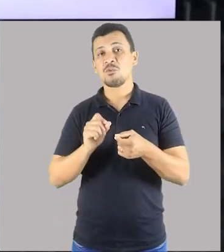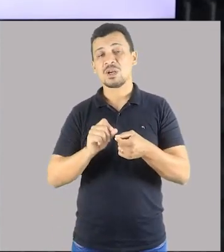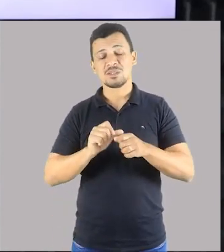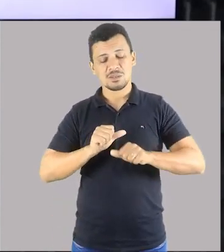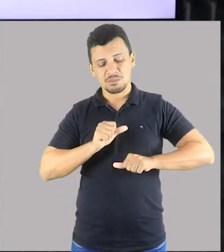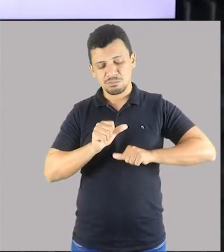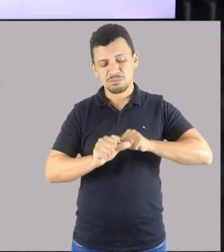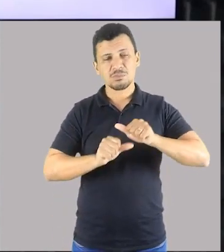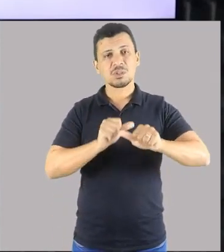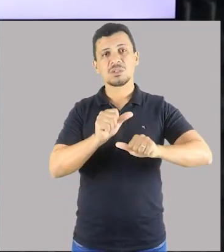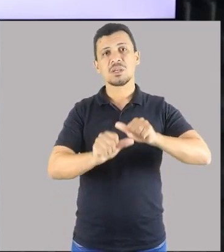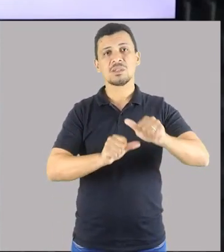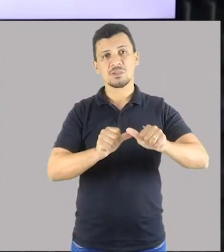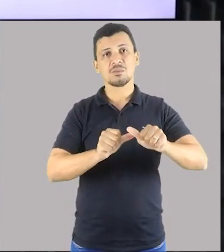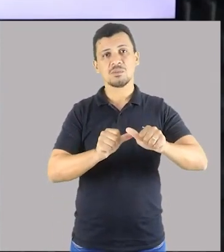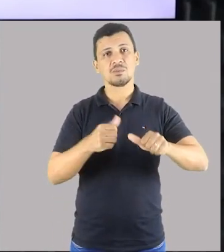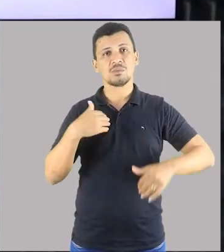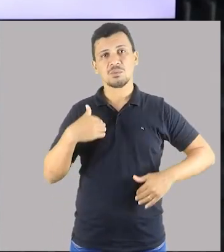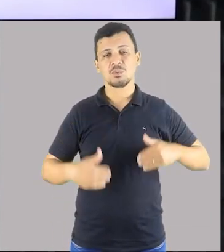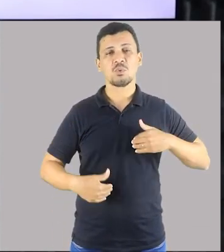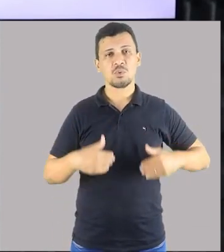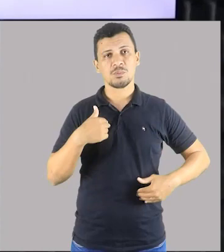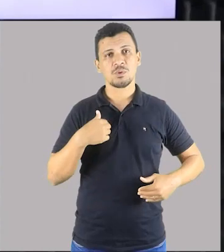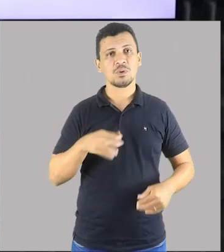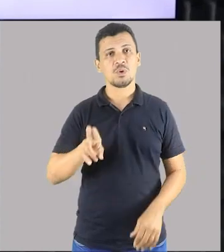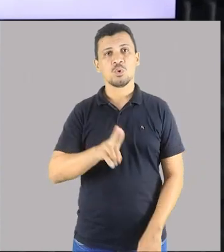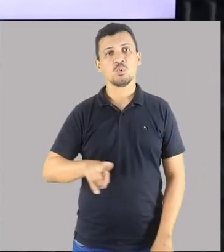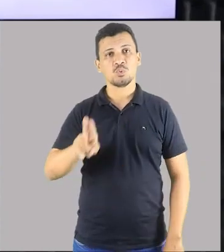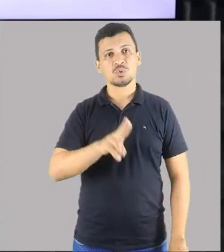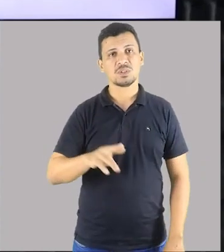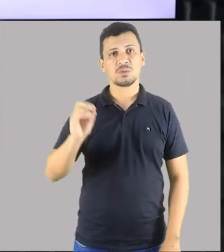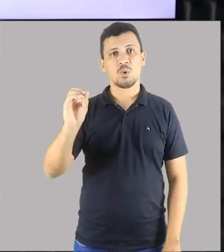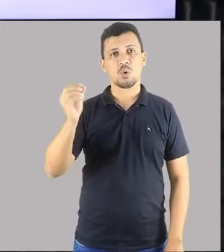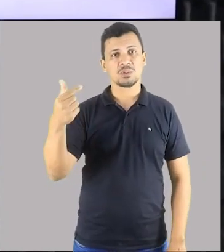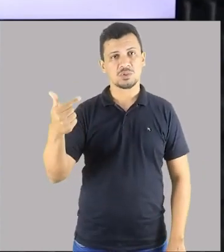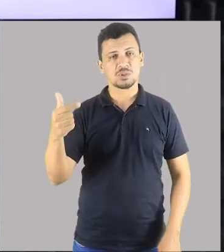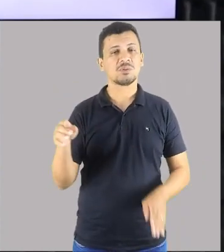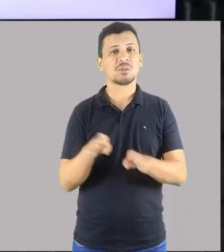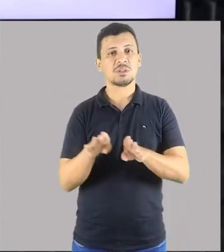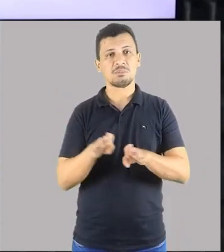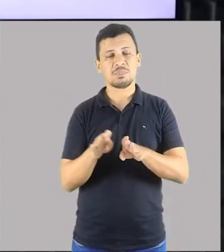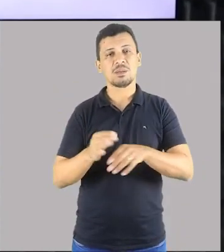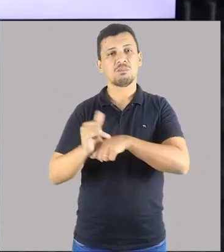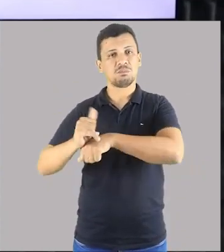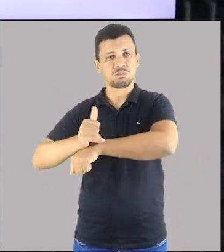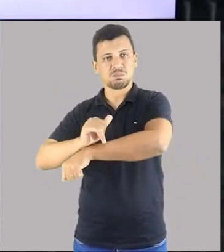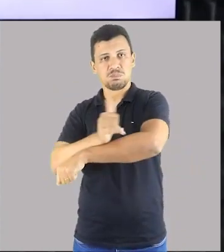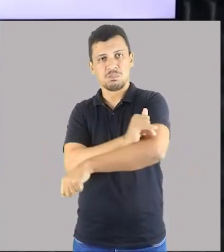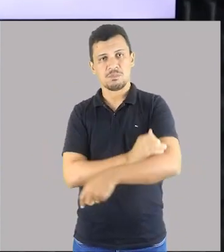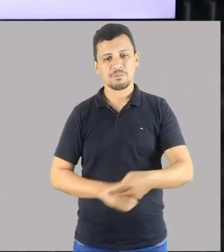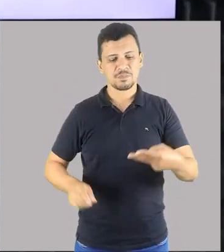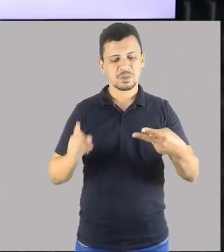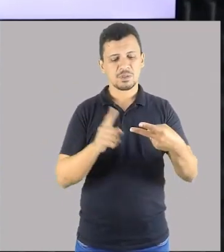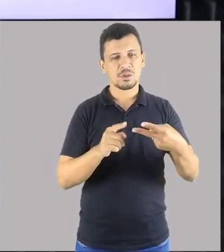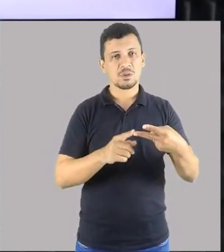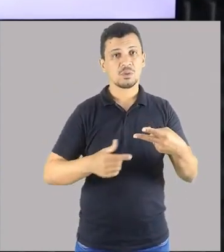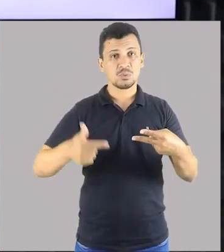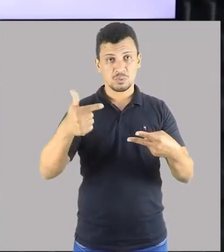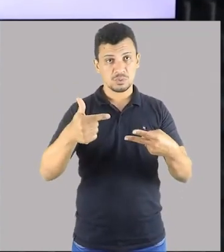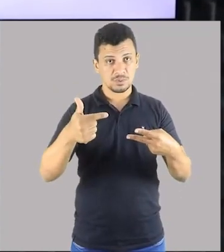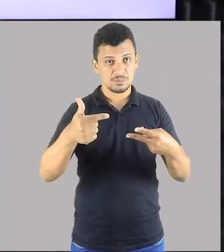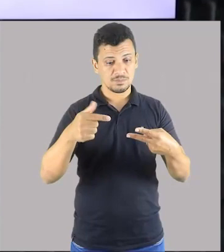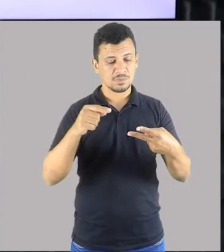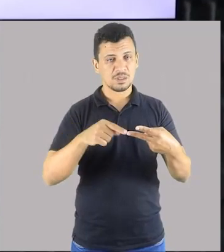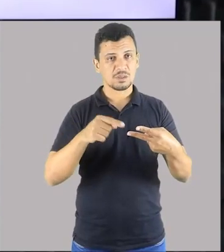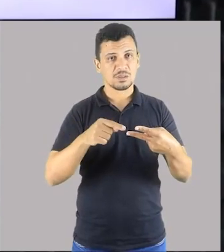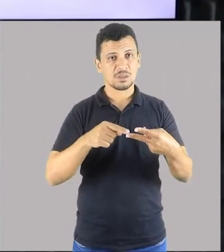processo do metabolismo com a utilização do oxigênio e da gordura. A fibra tipo 2, ela é